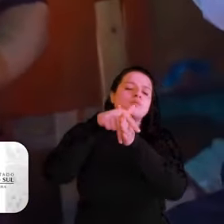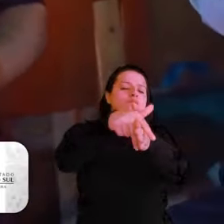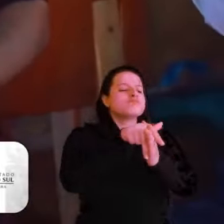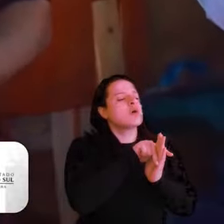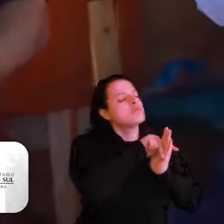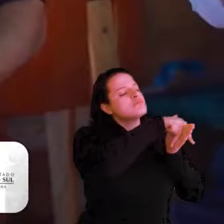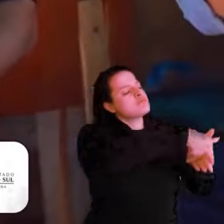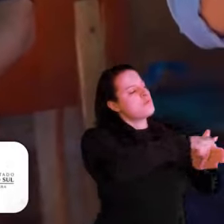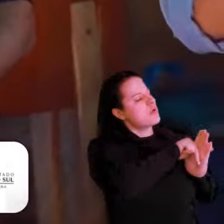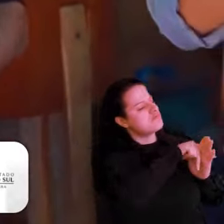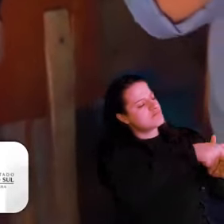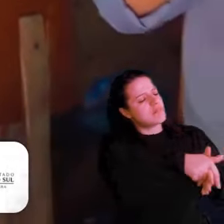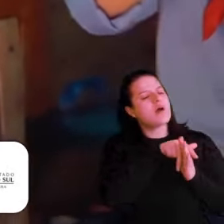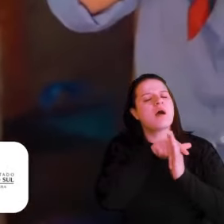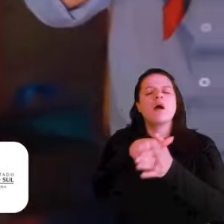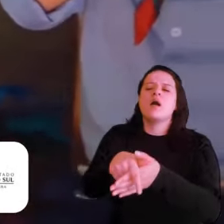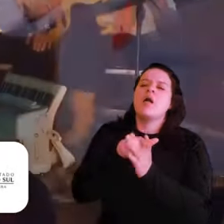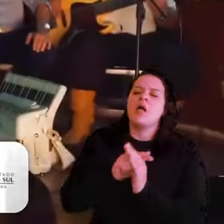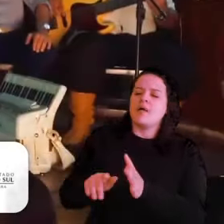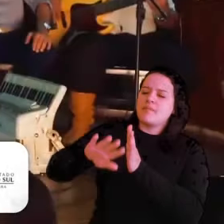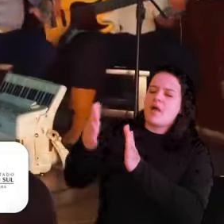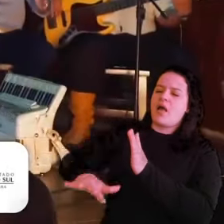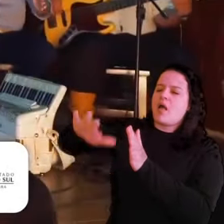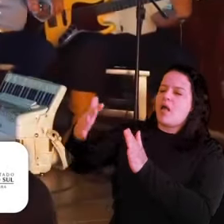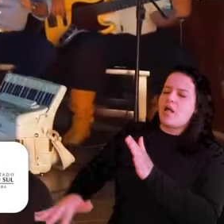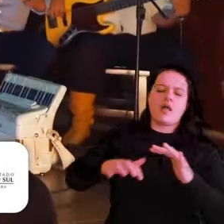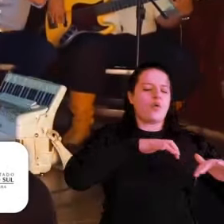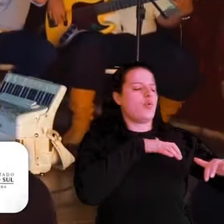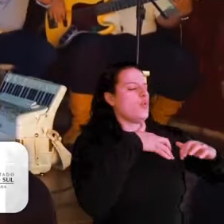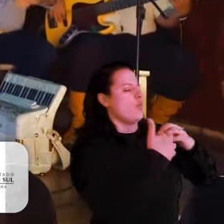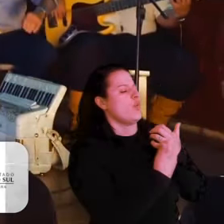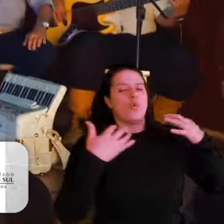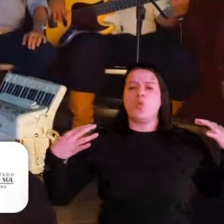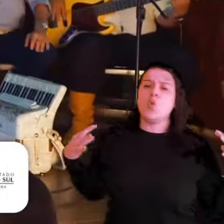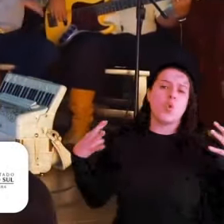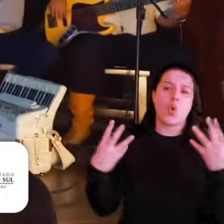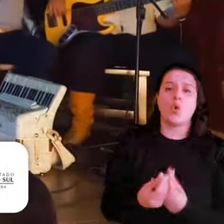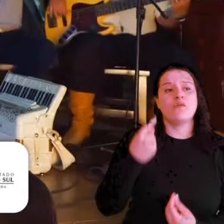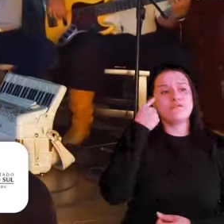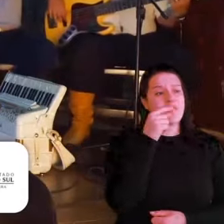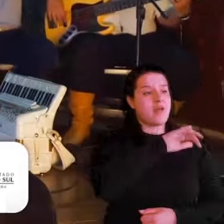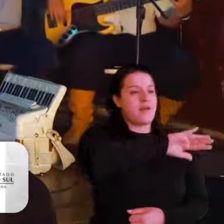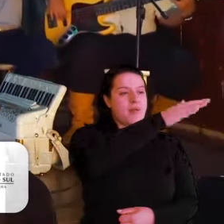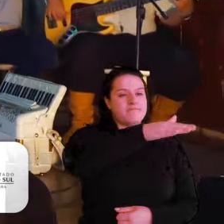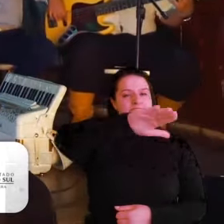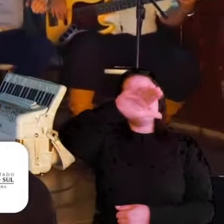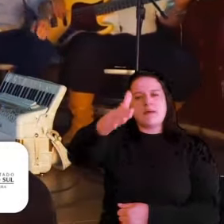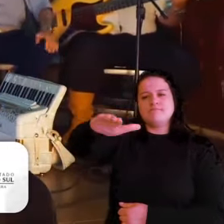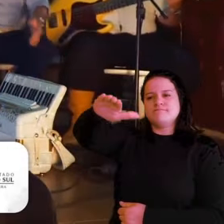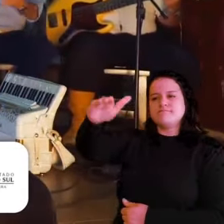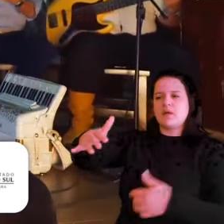Assim é andejar, quebrando o queixo de potro, nessa ciência de domar. Ora em cima